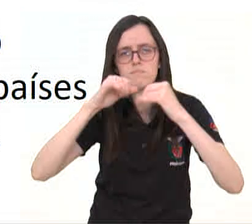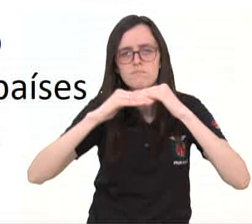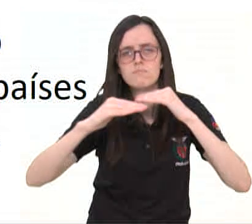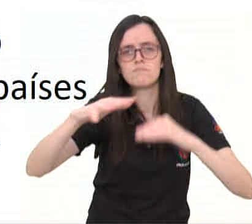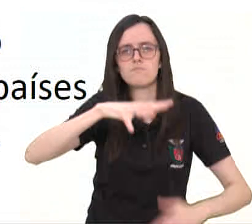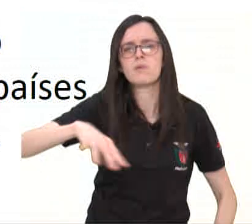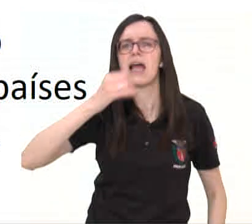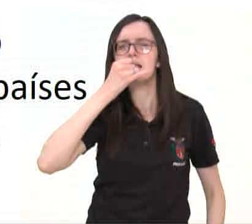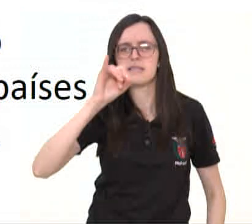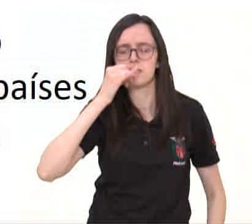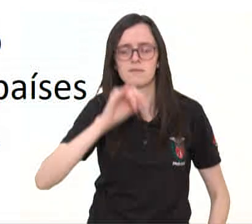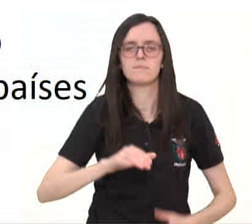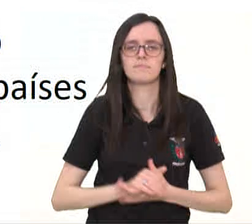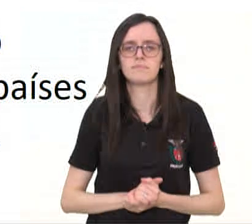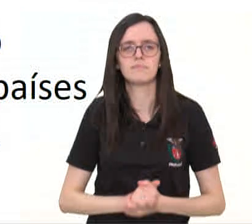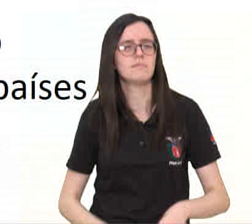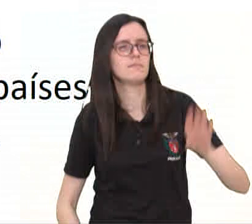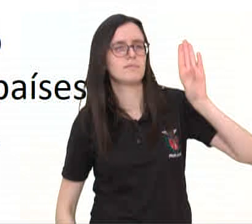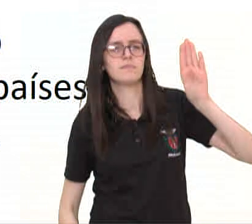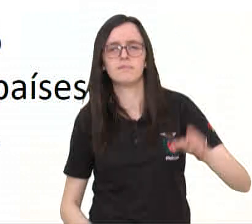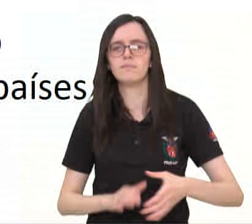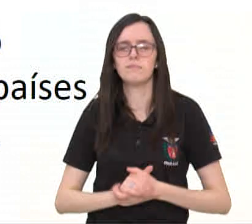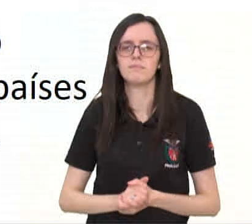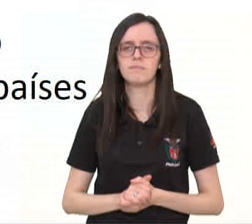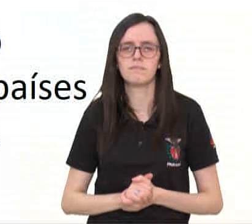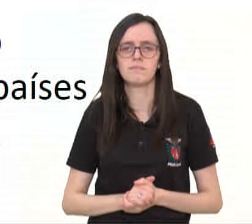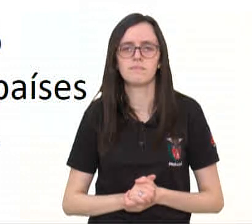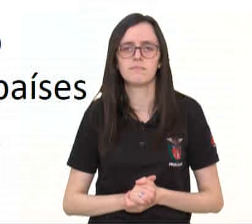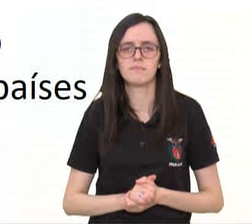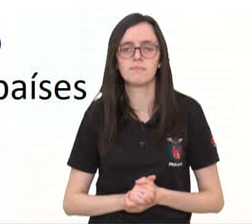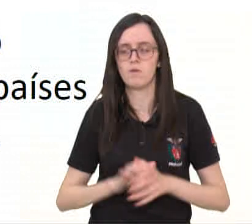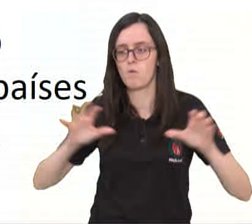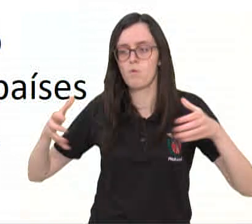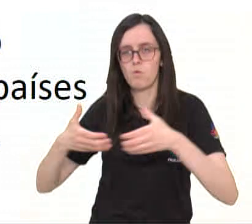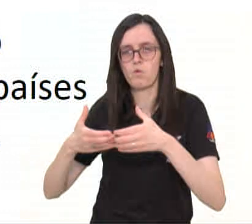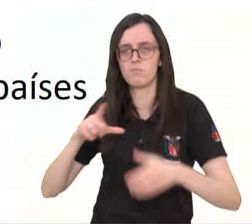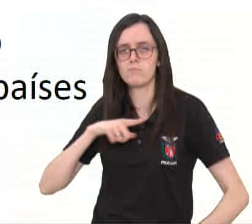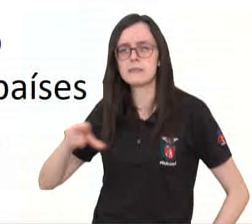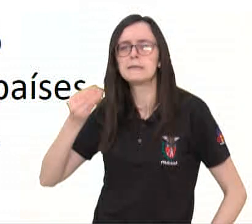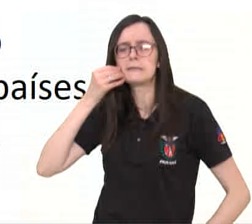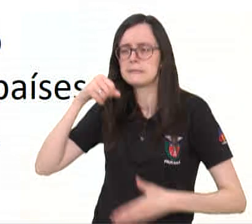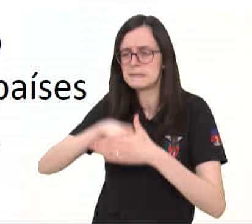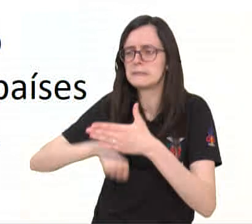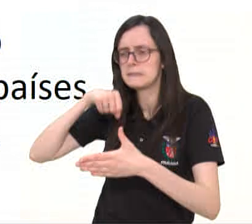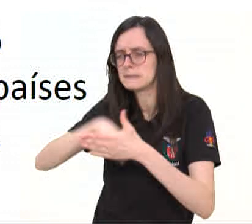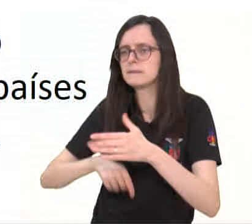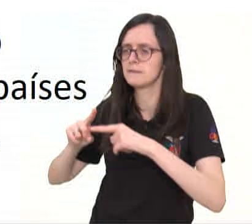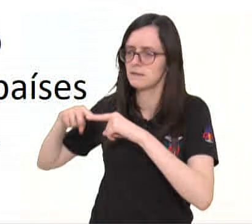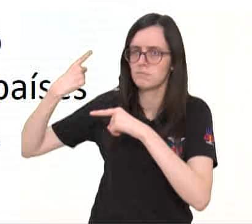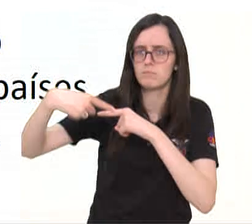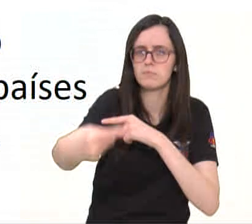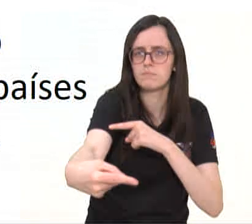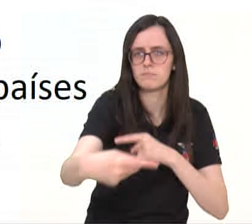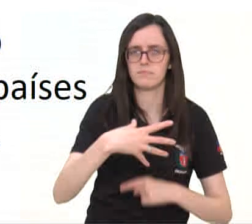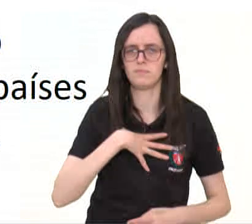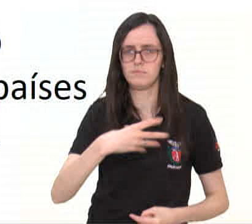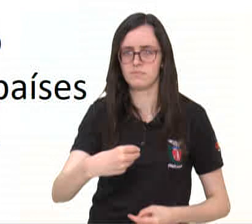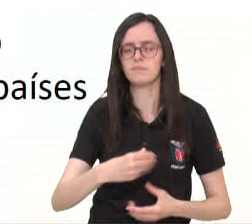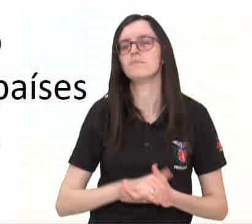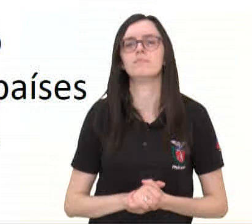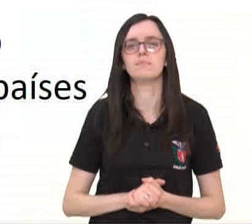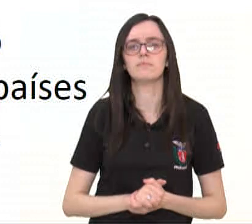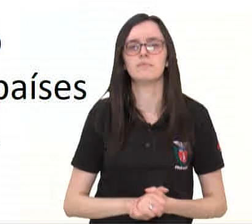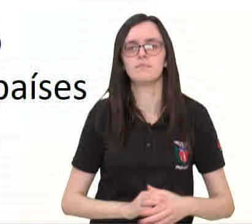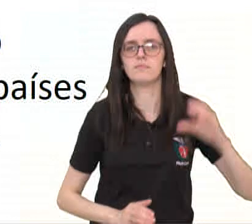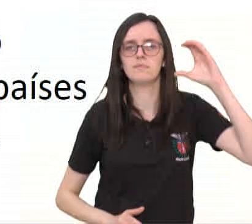local? Letra B. Diferentes grupos autóctones lutam para manter a cultura passada de geração em geração? E letra